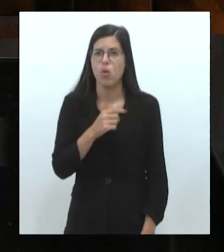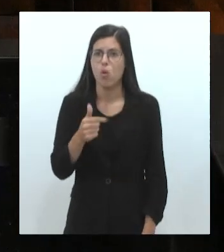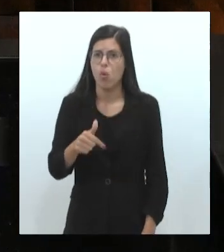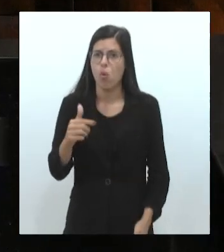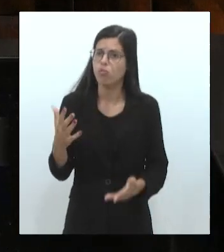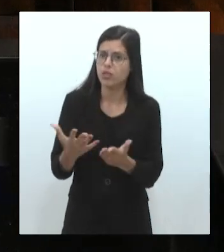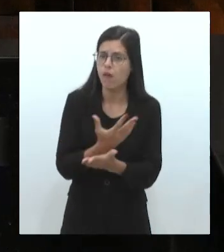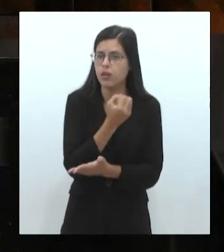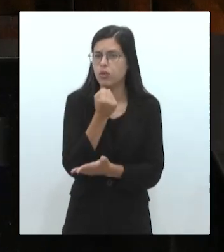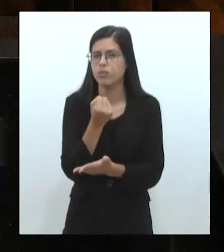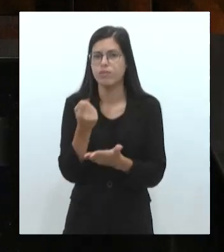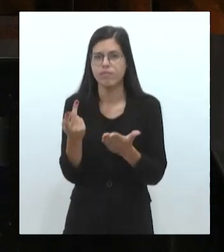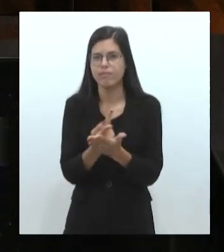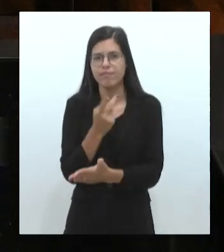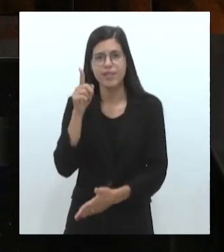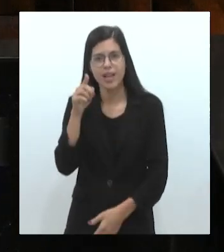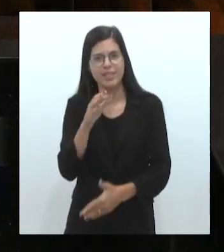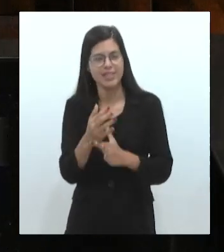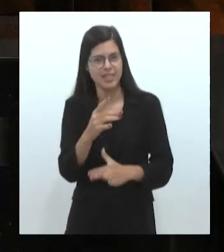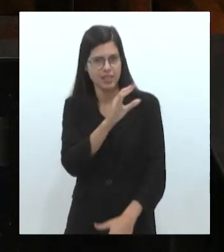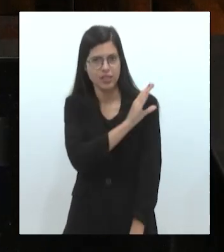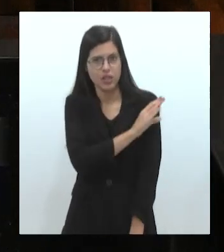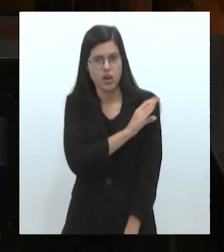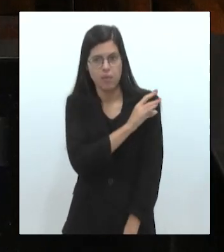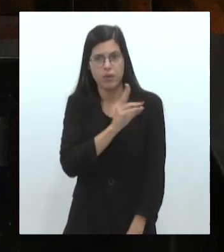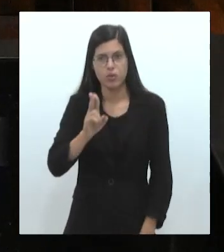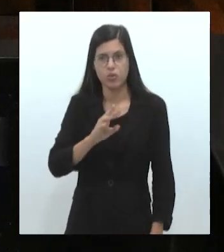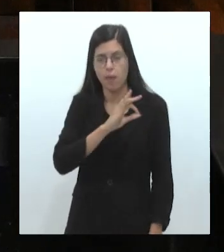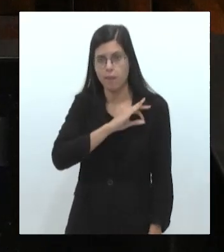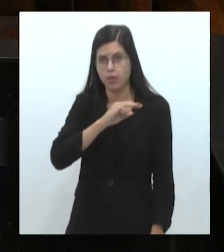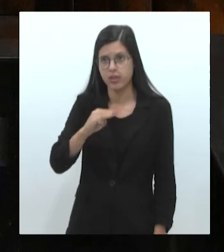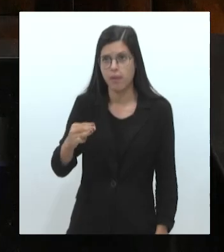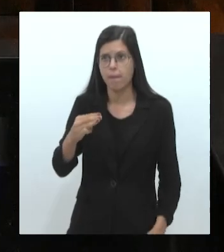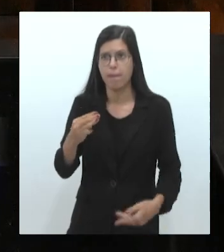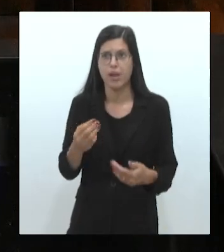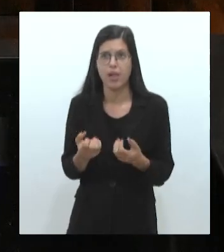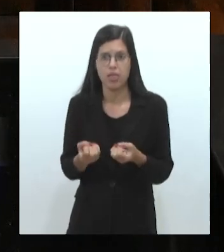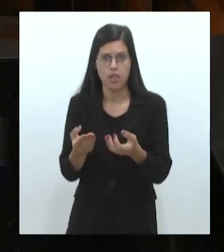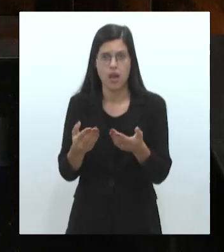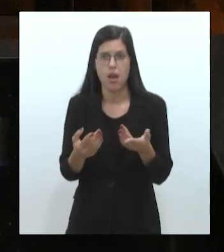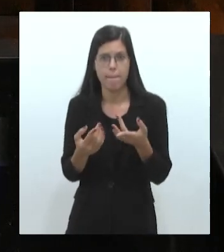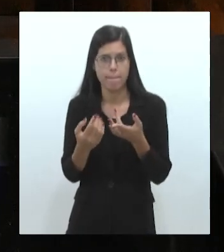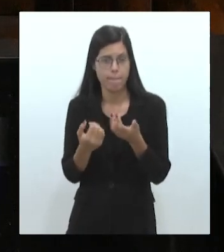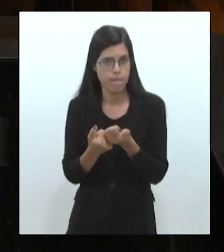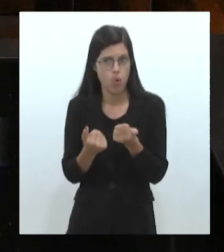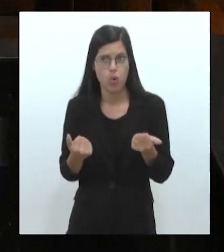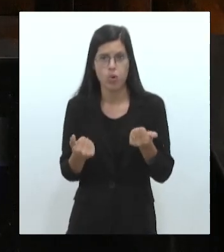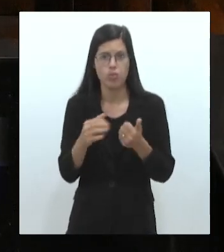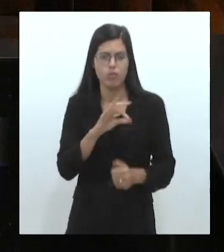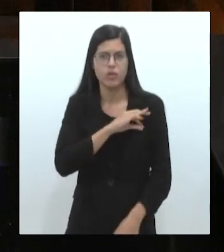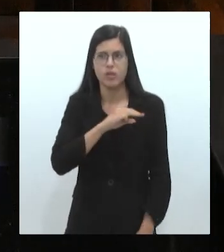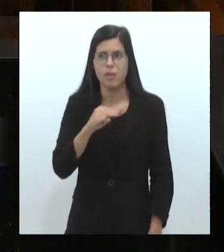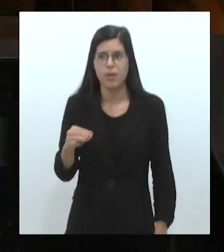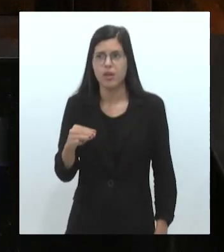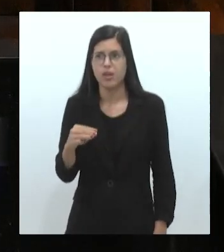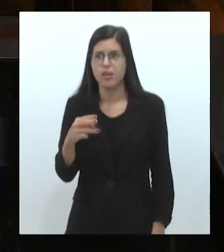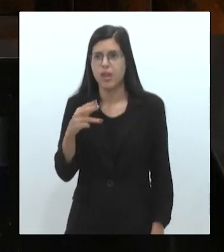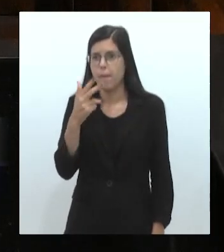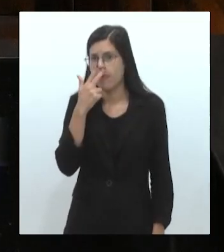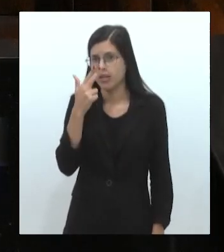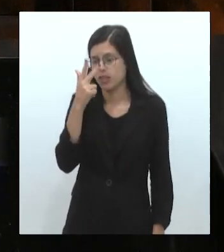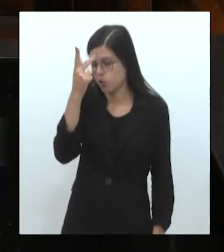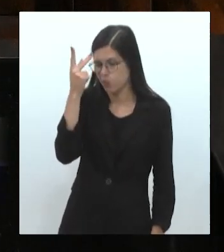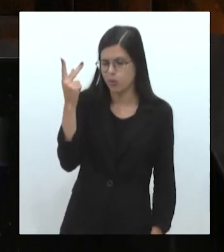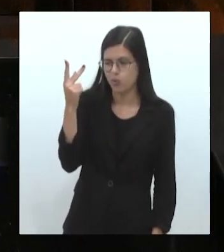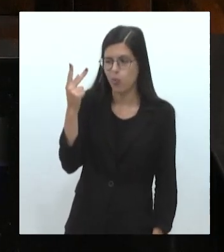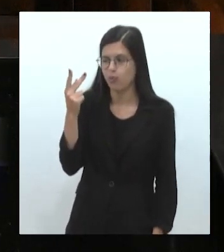presidente, é que eles usam a polícia militar para dar apoio nessas operações ilegais da Guarda Municipal, e a polícia militar é que fica mal vista, é o governo do Estado que